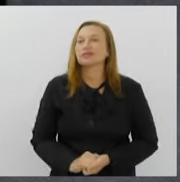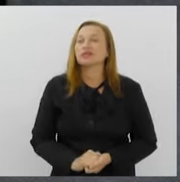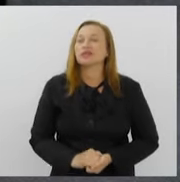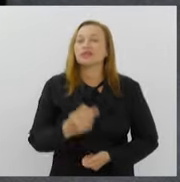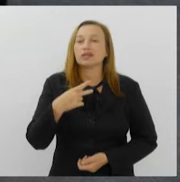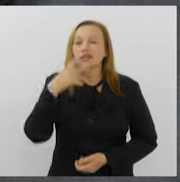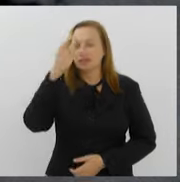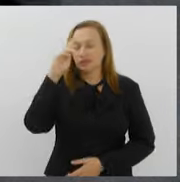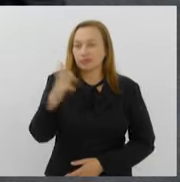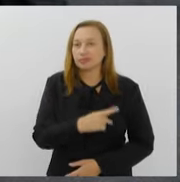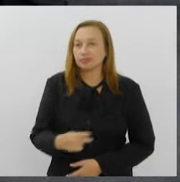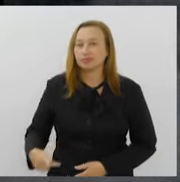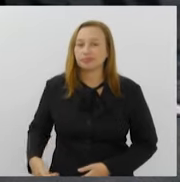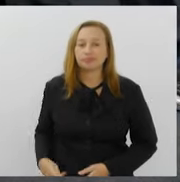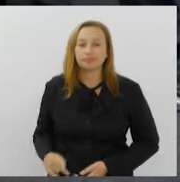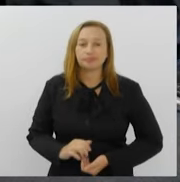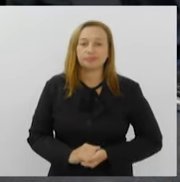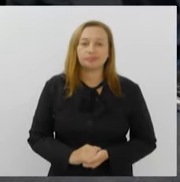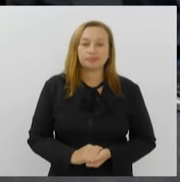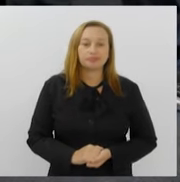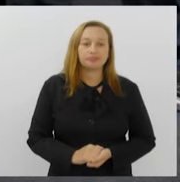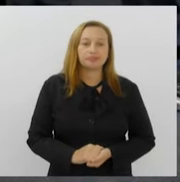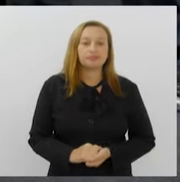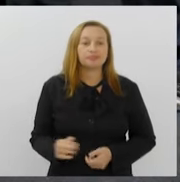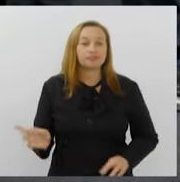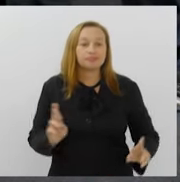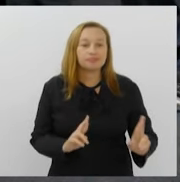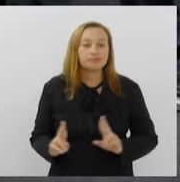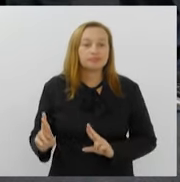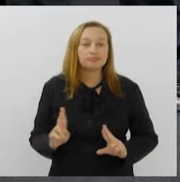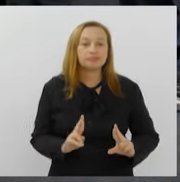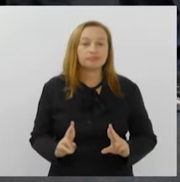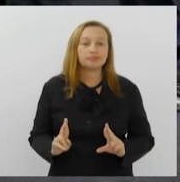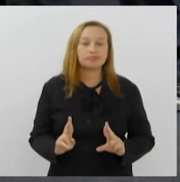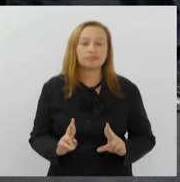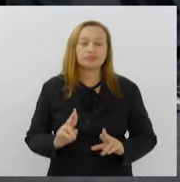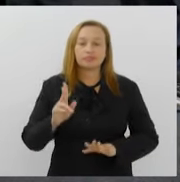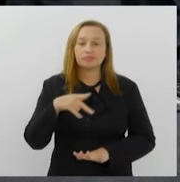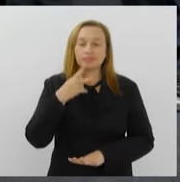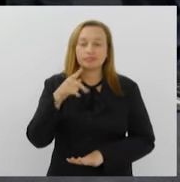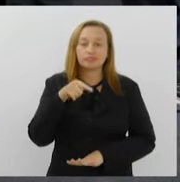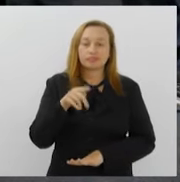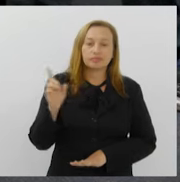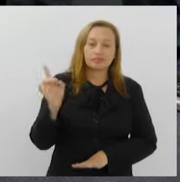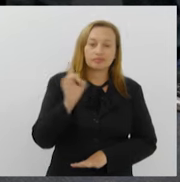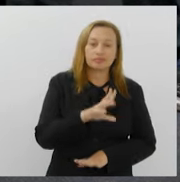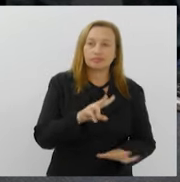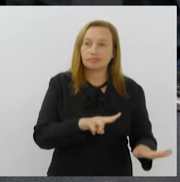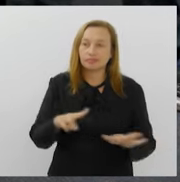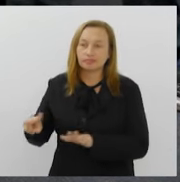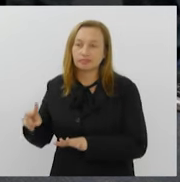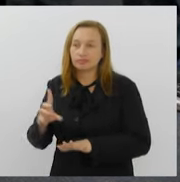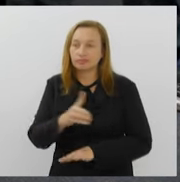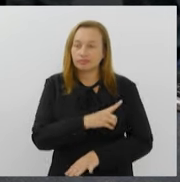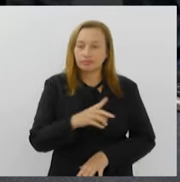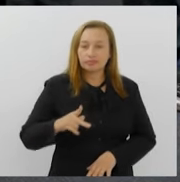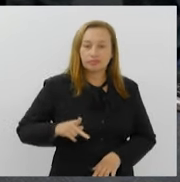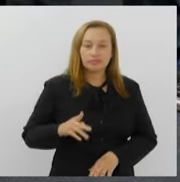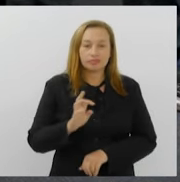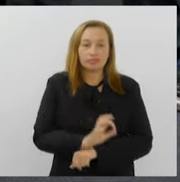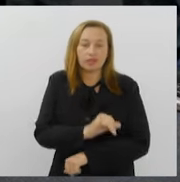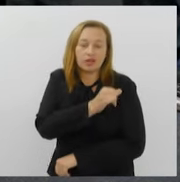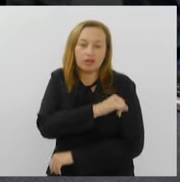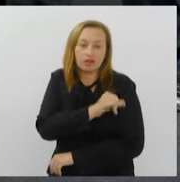senhor presidente, em relação ao que levantei aqui na última semana, em relação à Defensoria Pública do Estado do Rio de